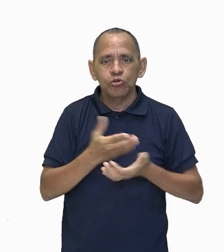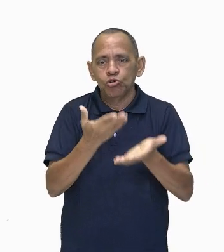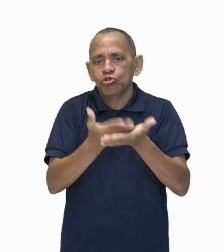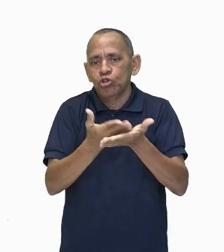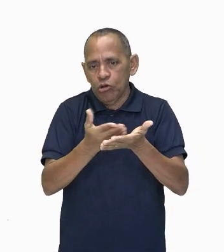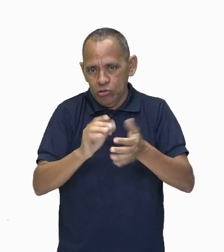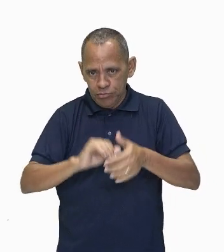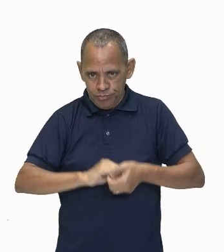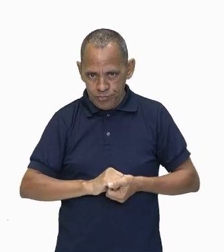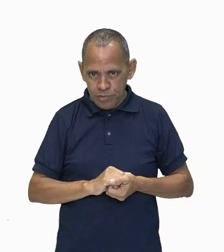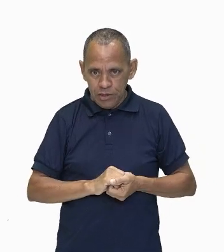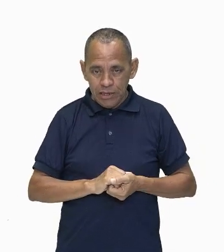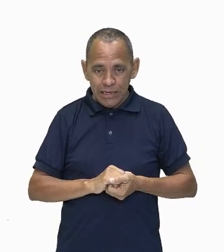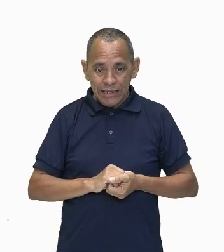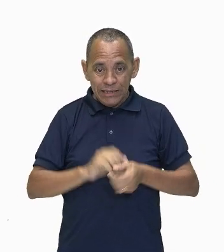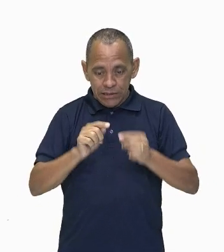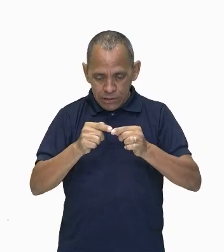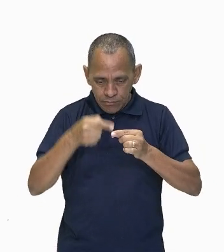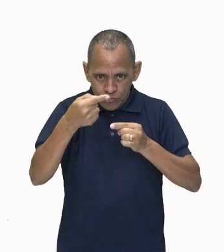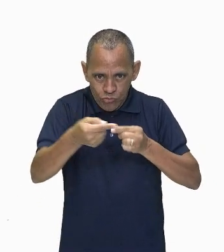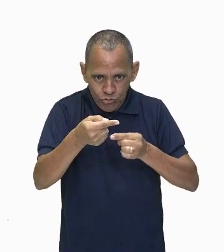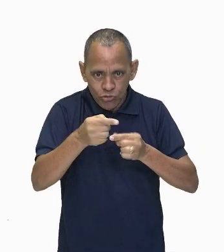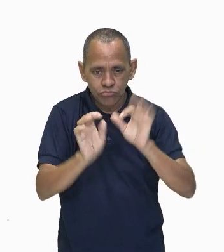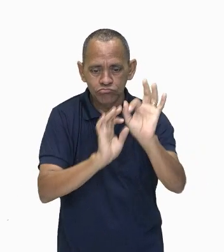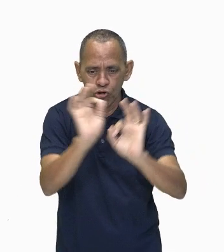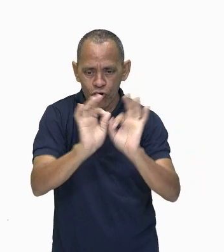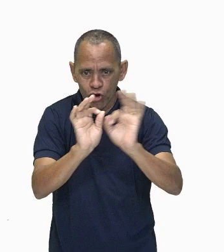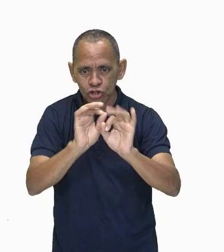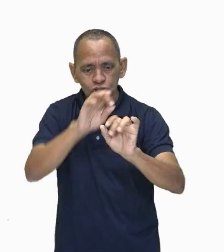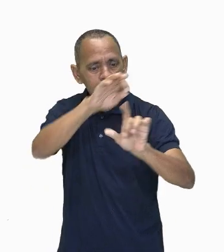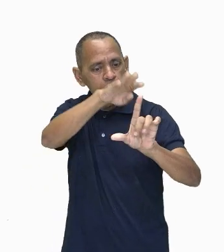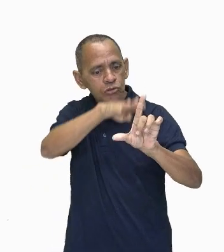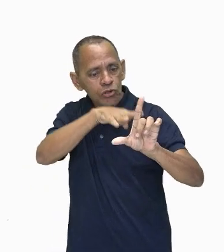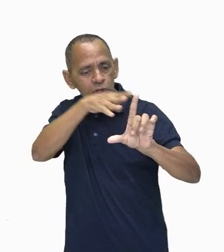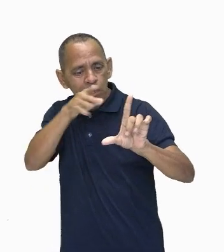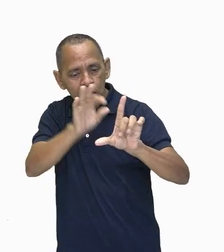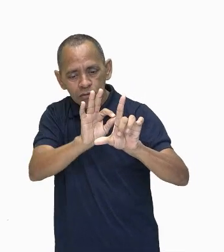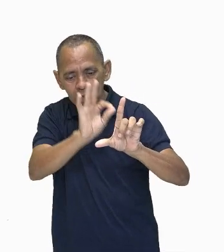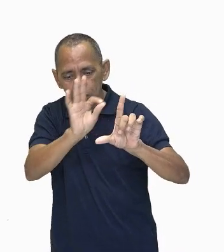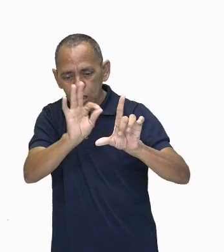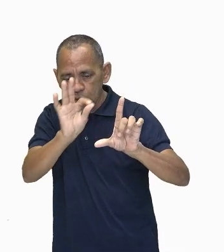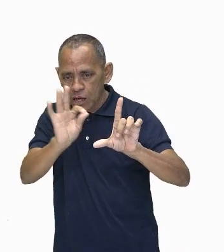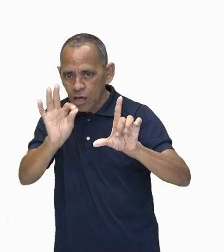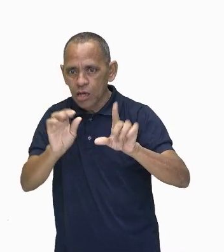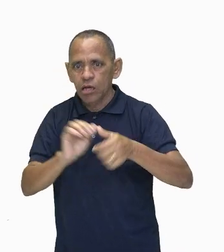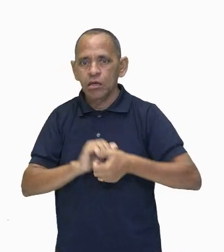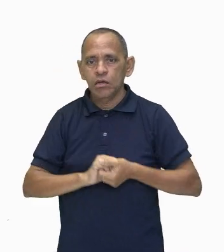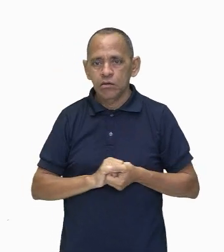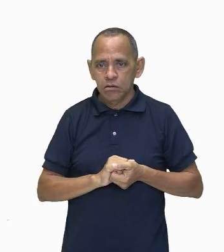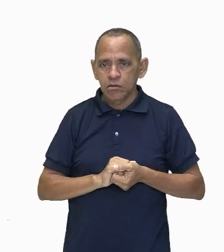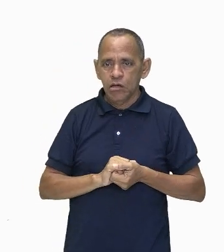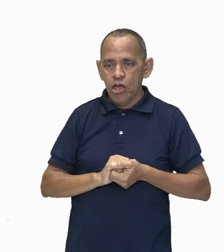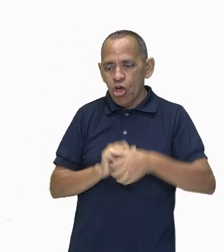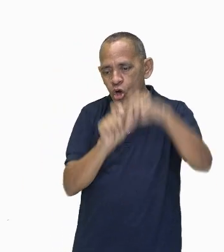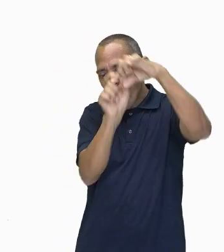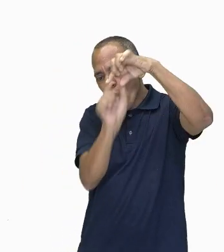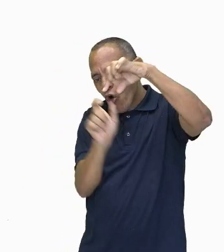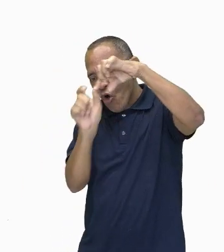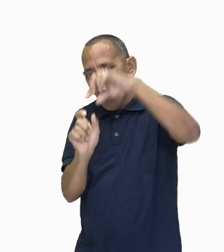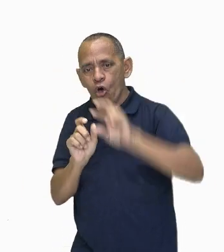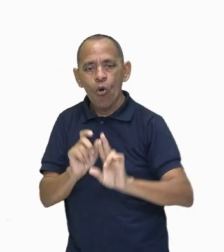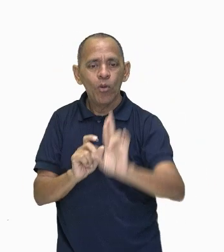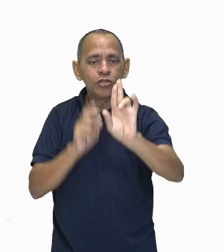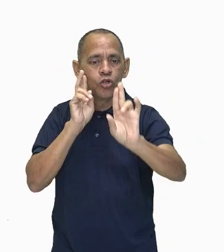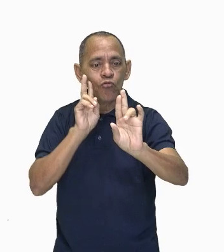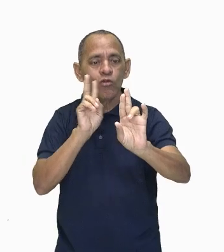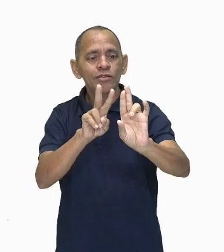da tabela é que são construídos os nossos gráficos, tá bom? Que nós vamos visualizar agora, tá? Os gráficos são representações